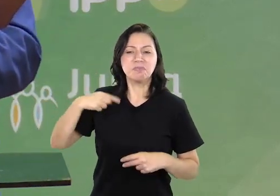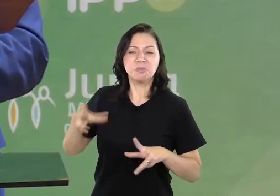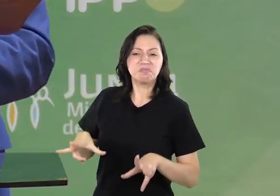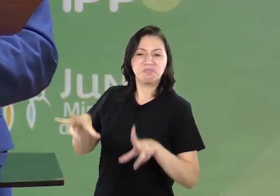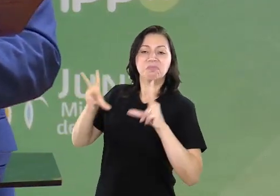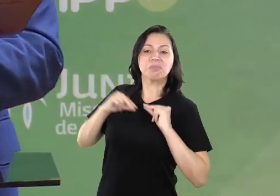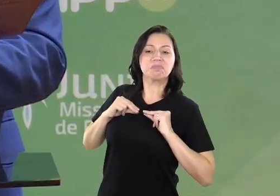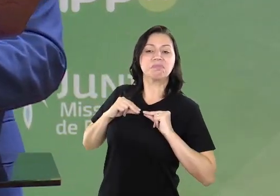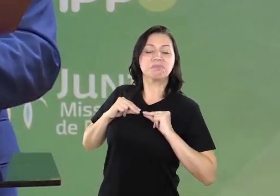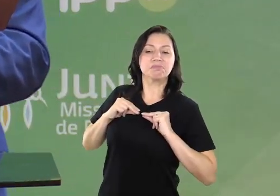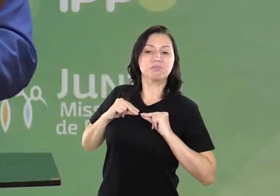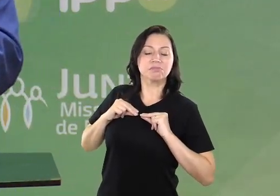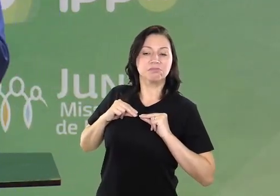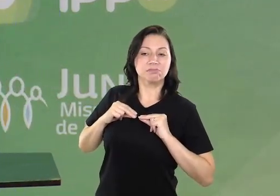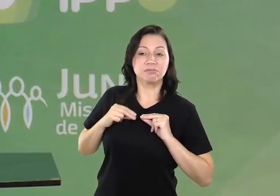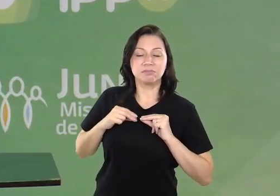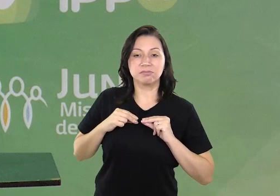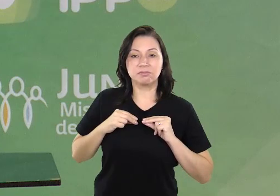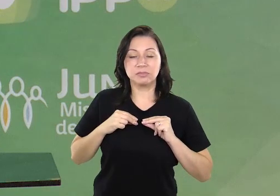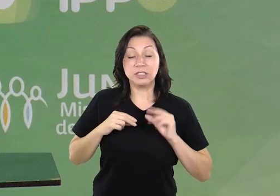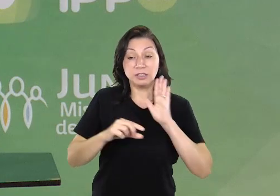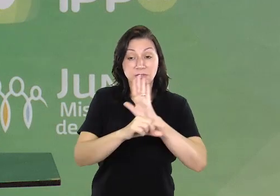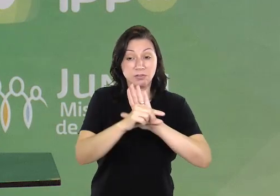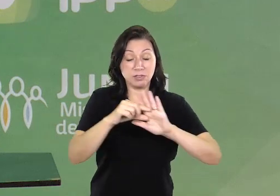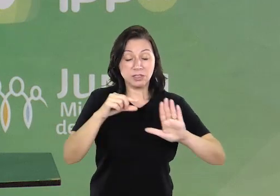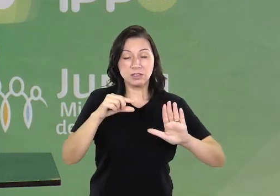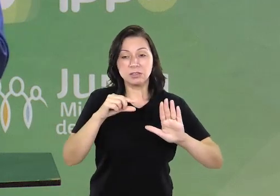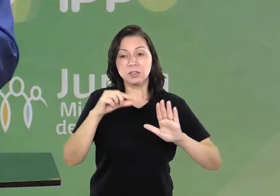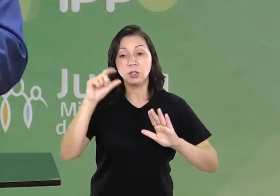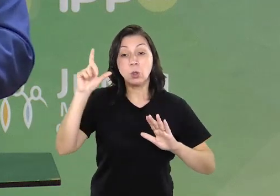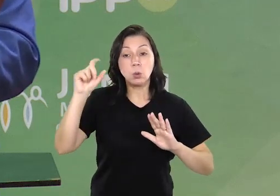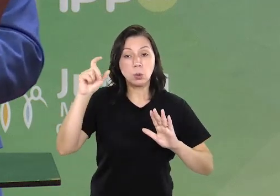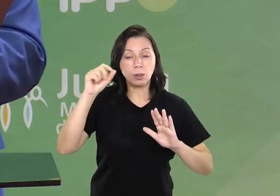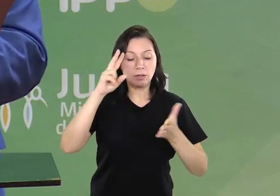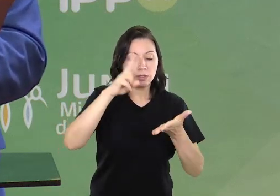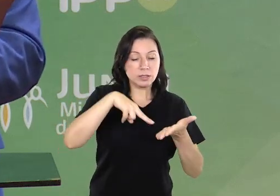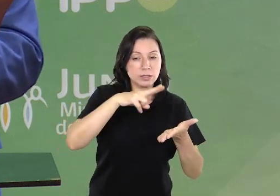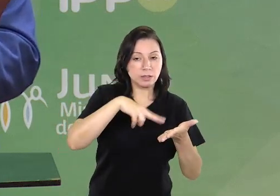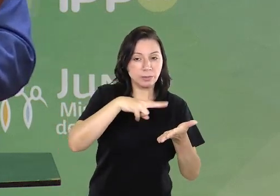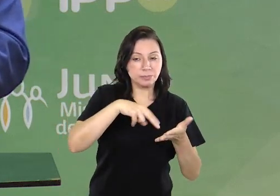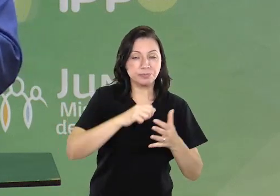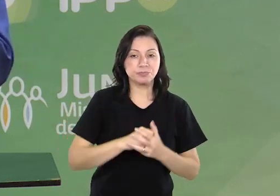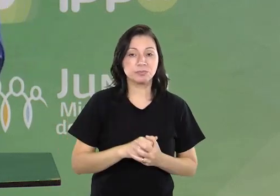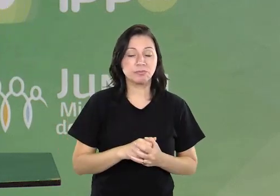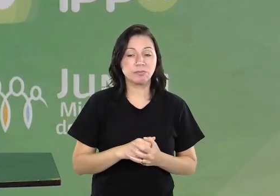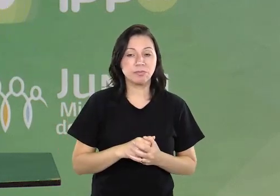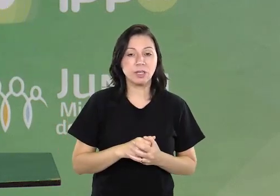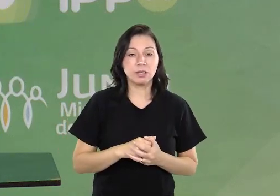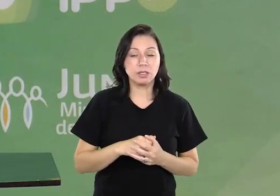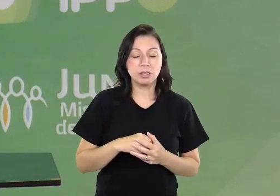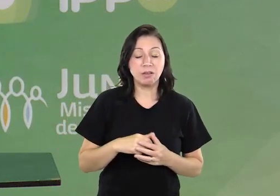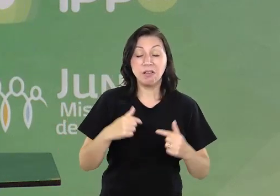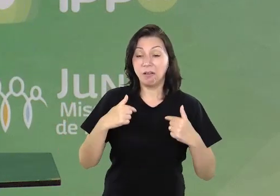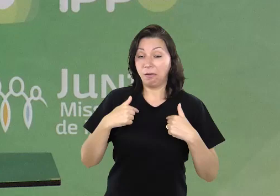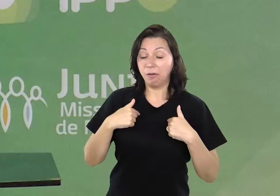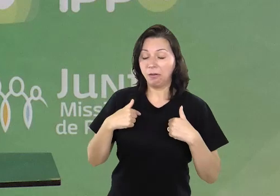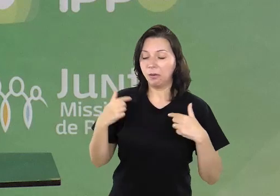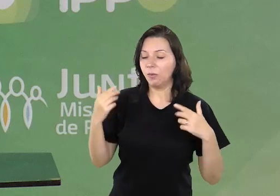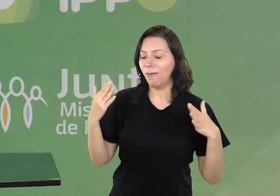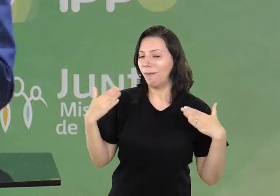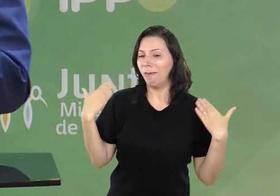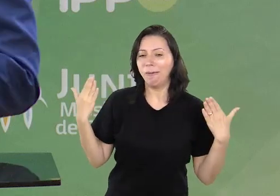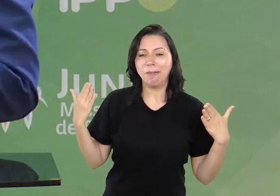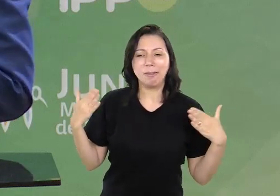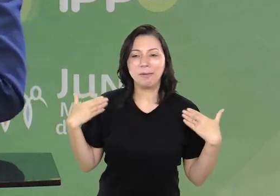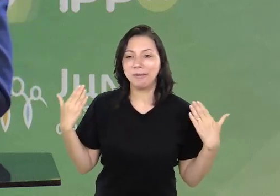a parte cedo Versículo 10 Pois me alegrava com todas as minhas fadigas e isso era a